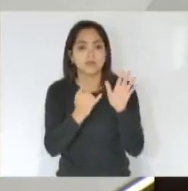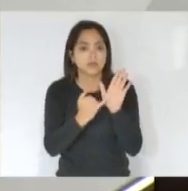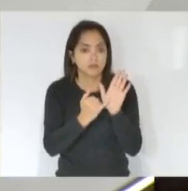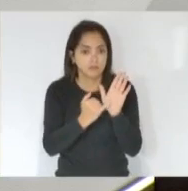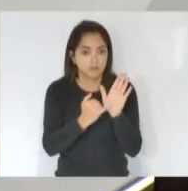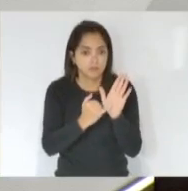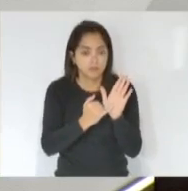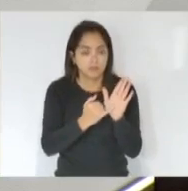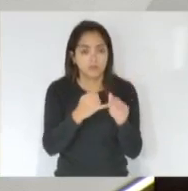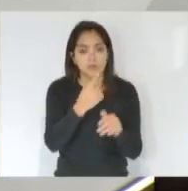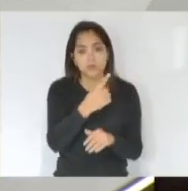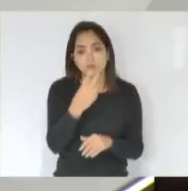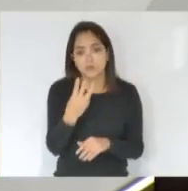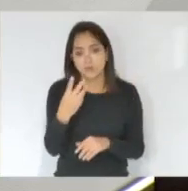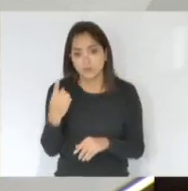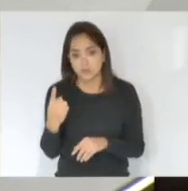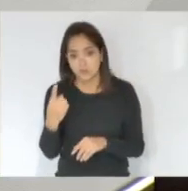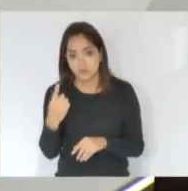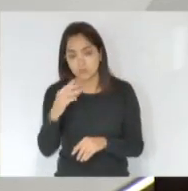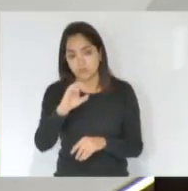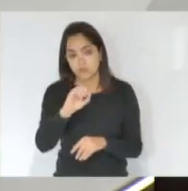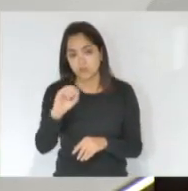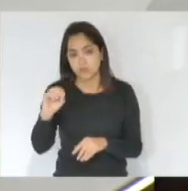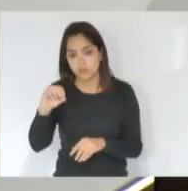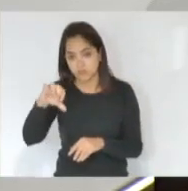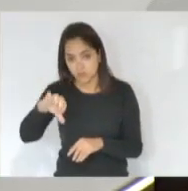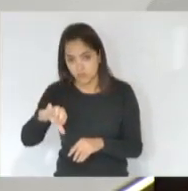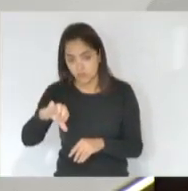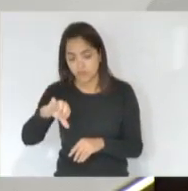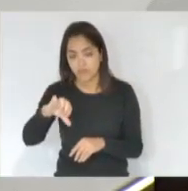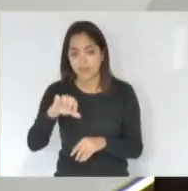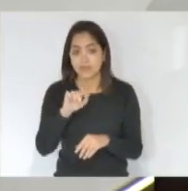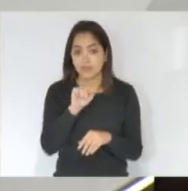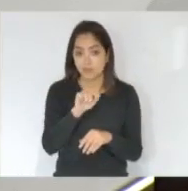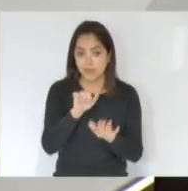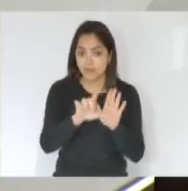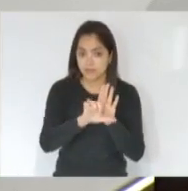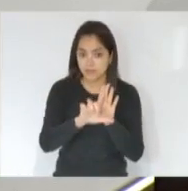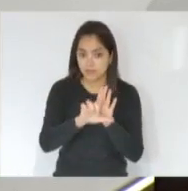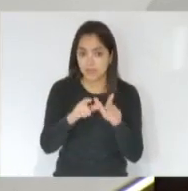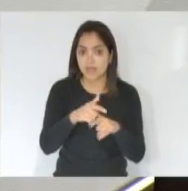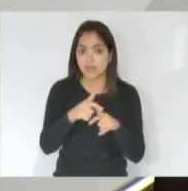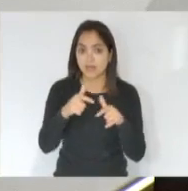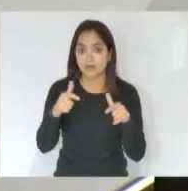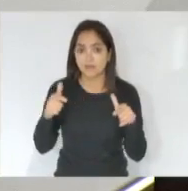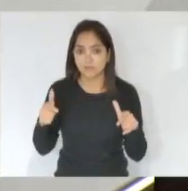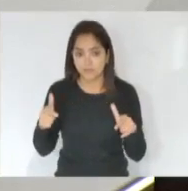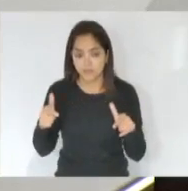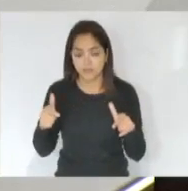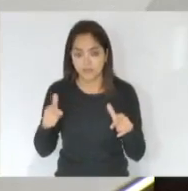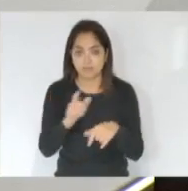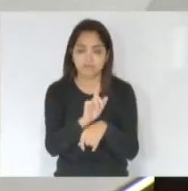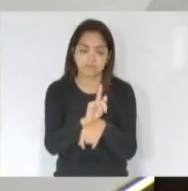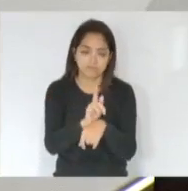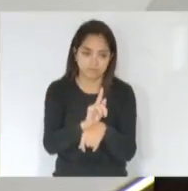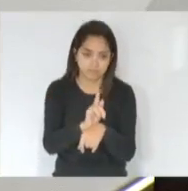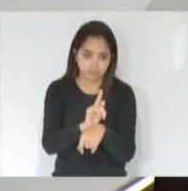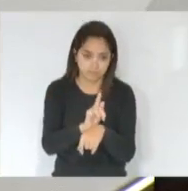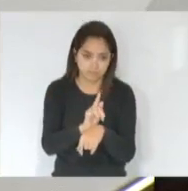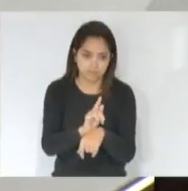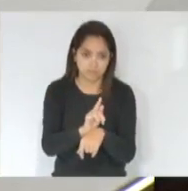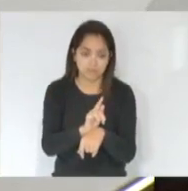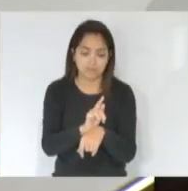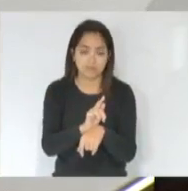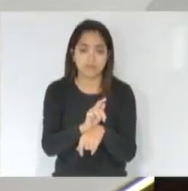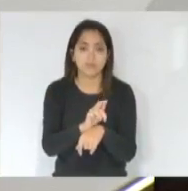Complementar 131 de 2009. Essa legislação amplia a transferência na gestão pública e abre